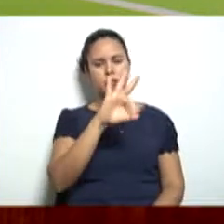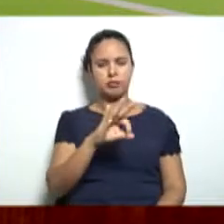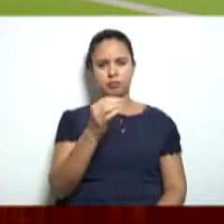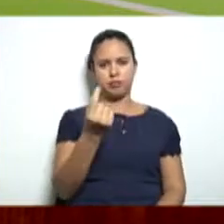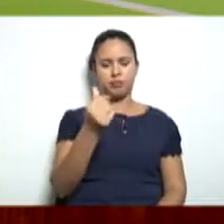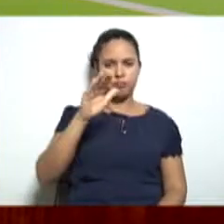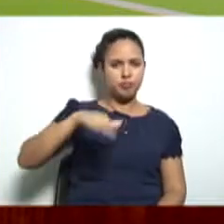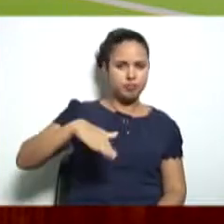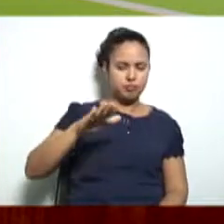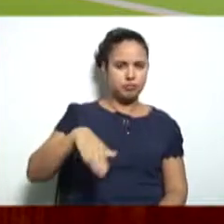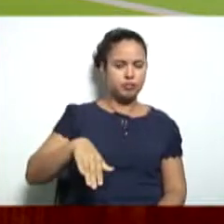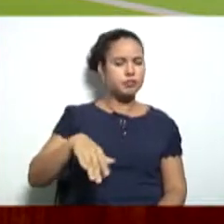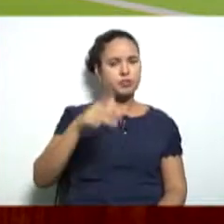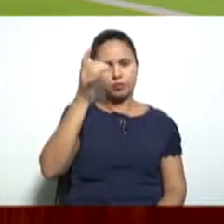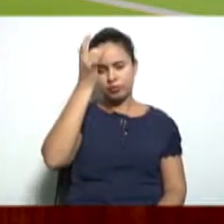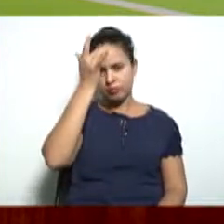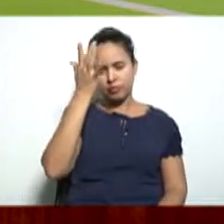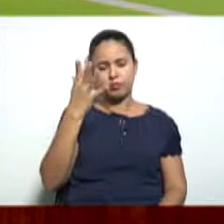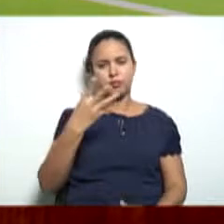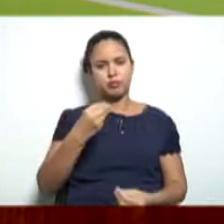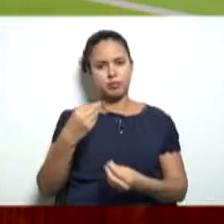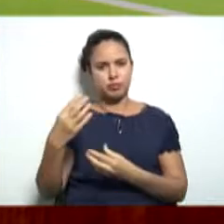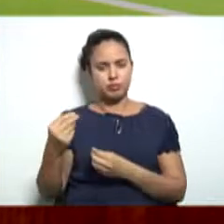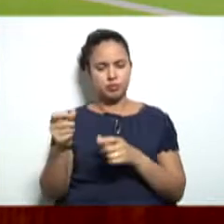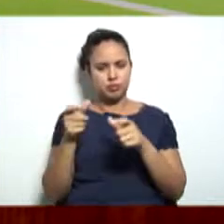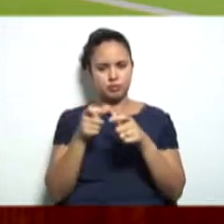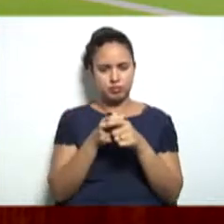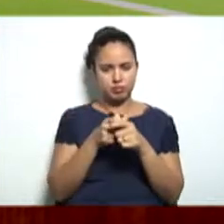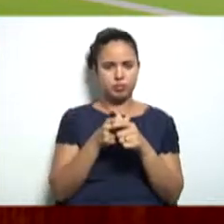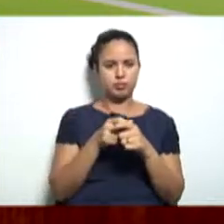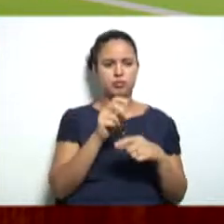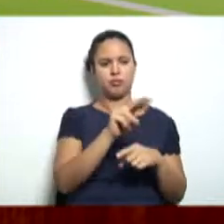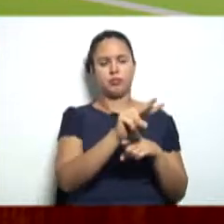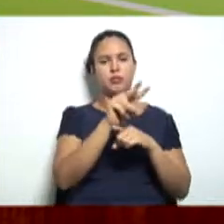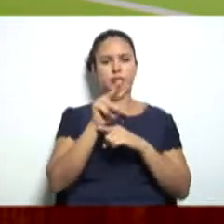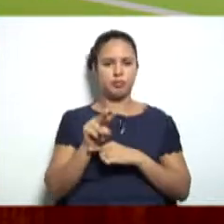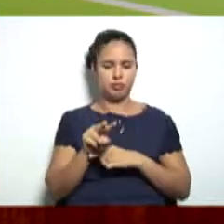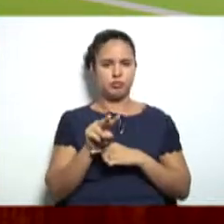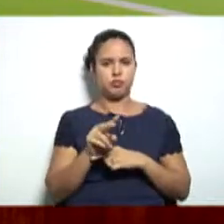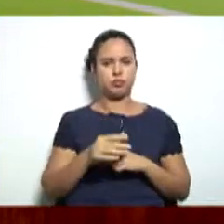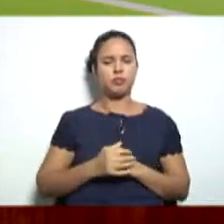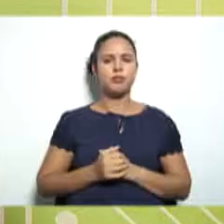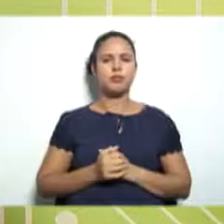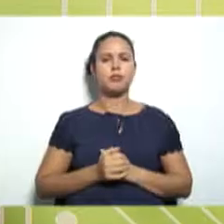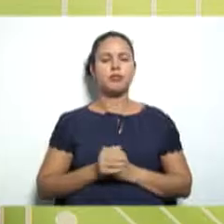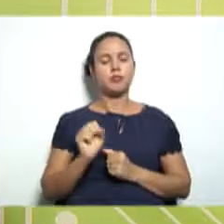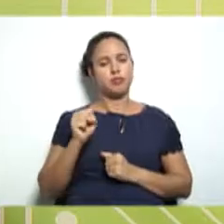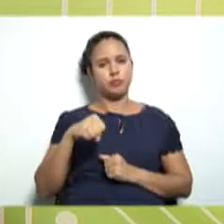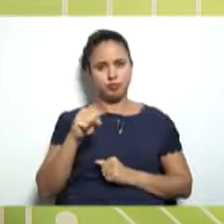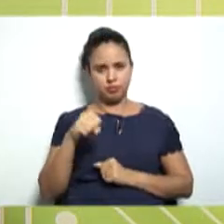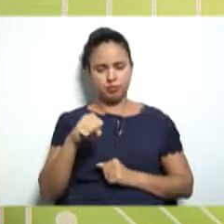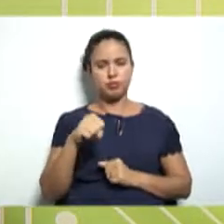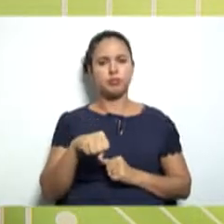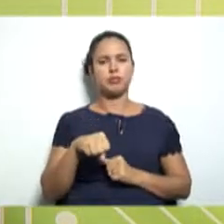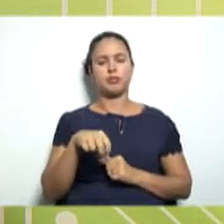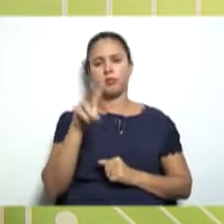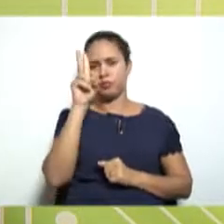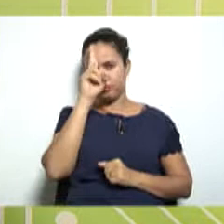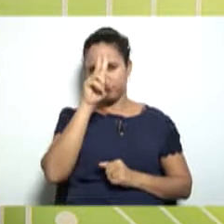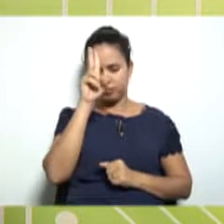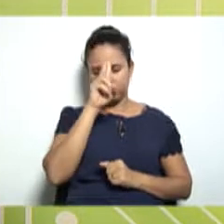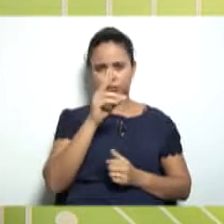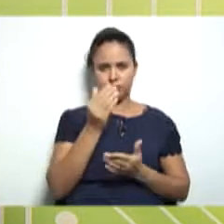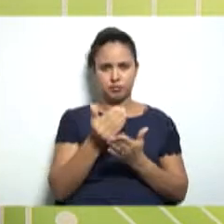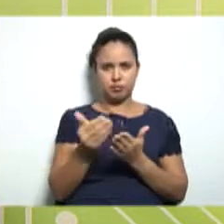muito para pequenos investidores tomar o dinheiro mais barato, né? É muito mais acessível, né? Você lembra essa questão das